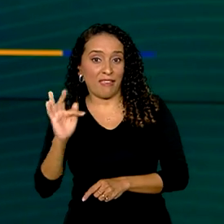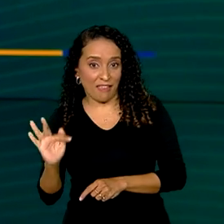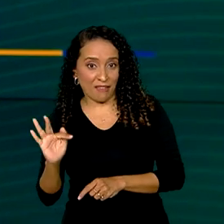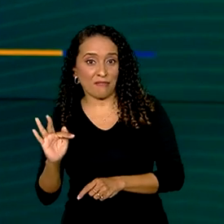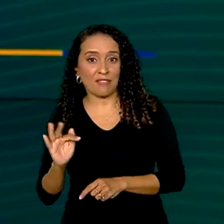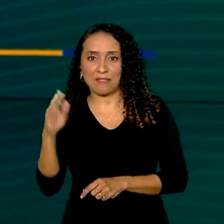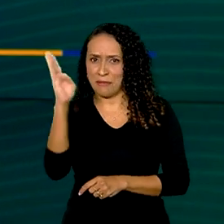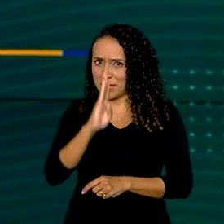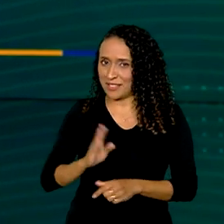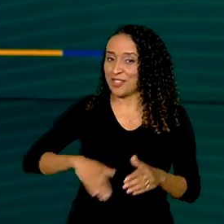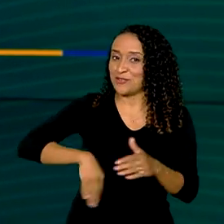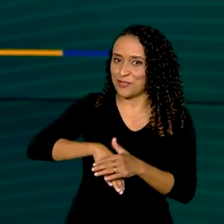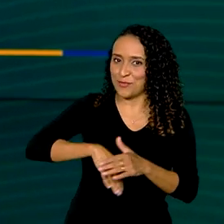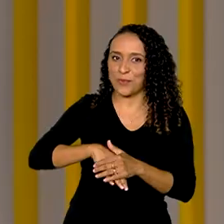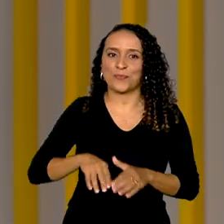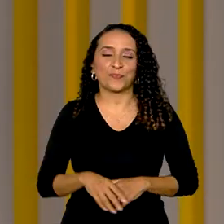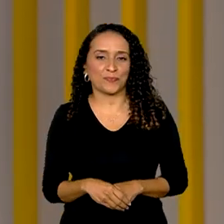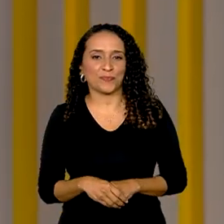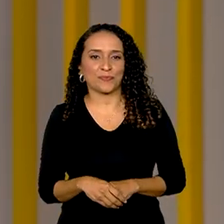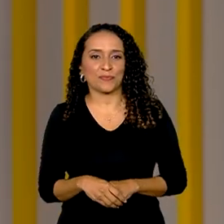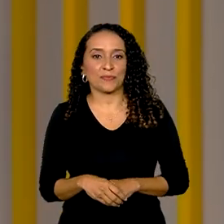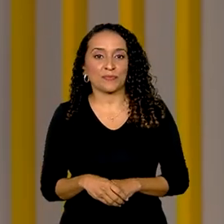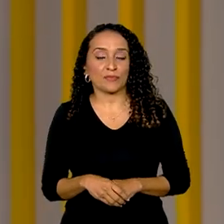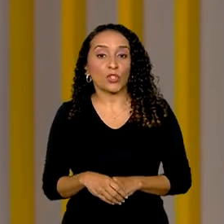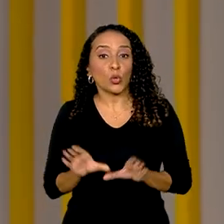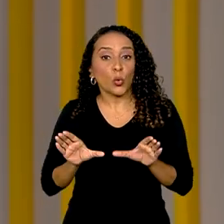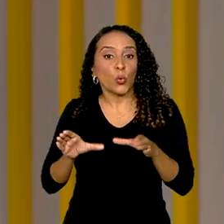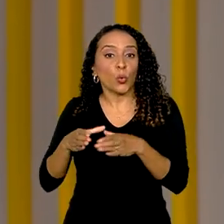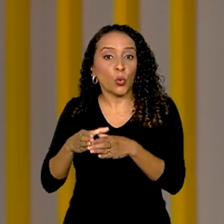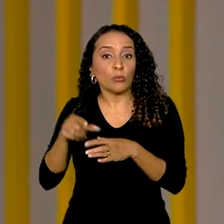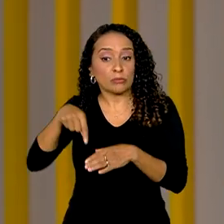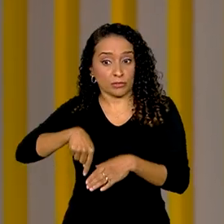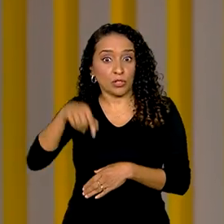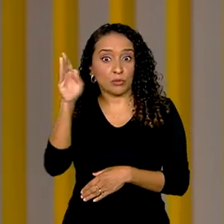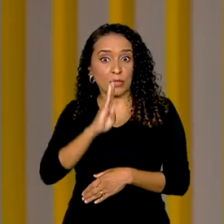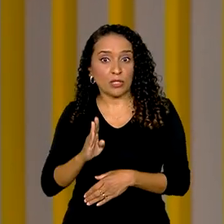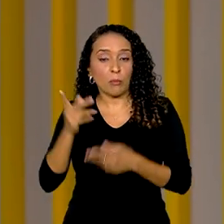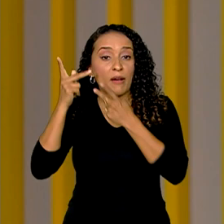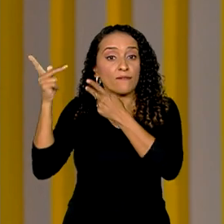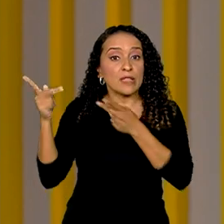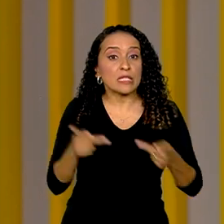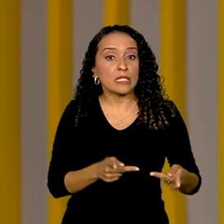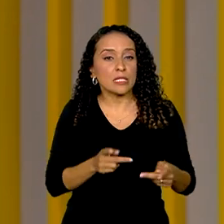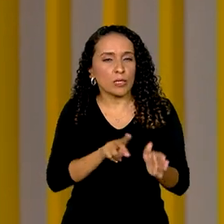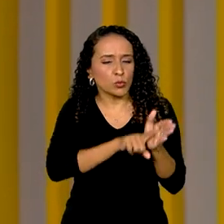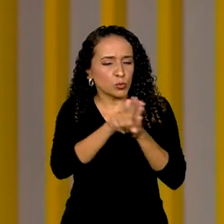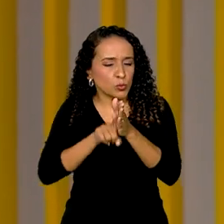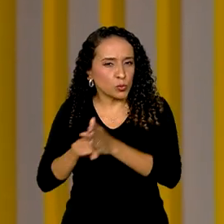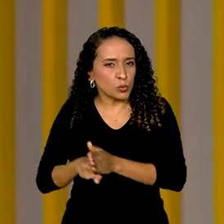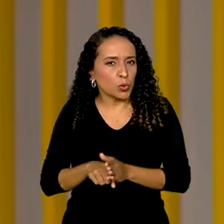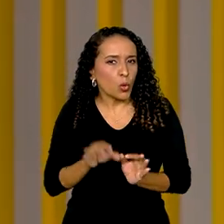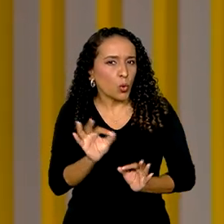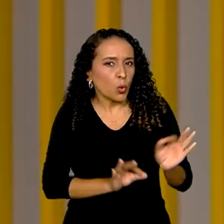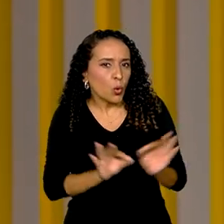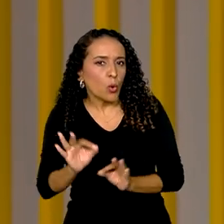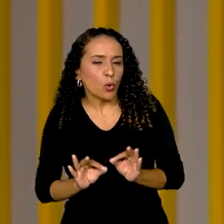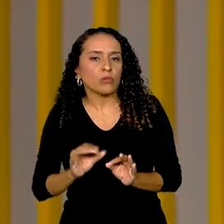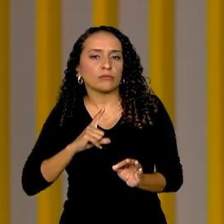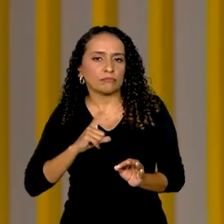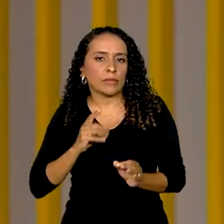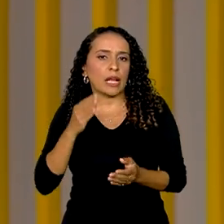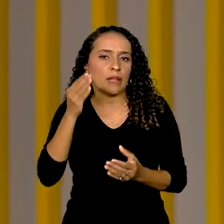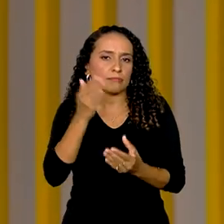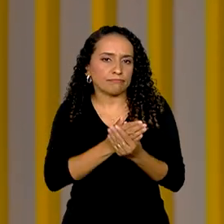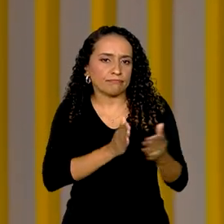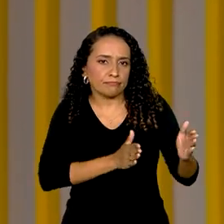Confederação Brasileira de Futebol. A comitiva está no Brasil para uma visita de inspeção, um procedimento que faz parte do